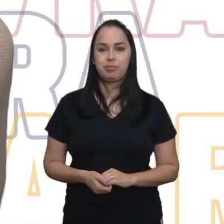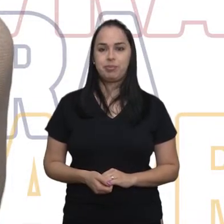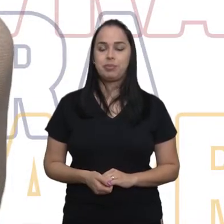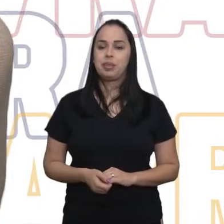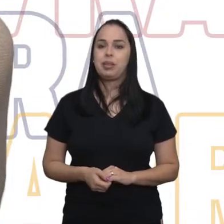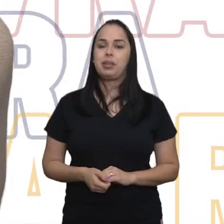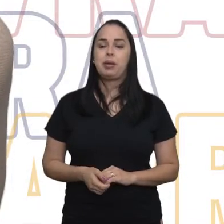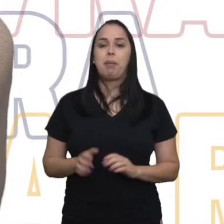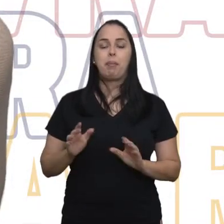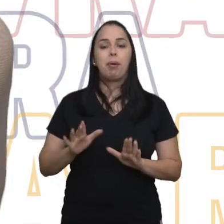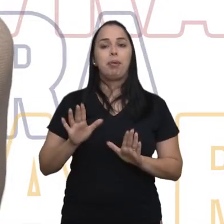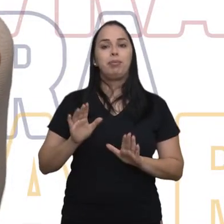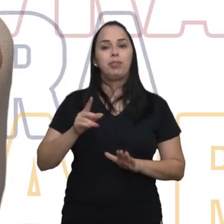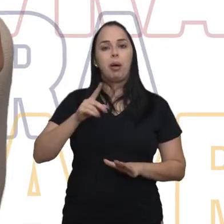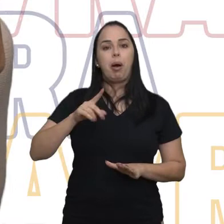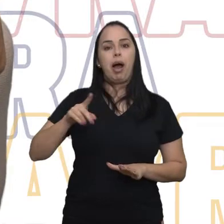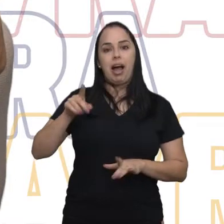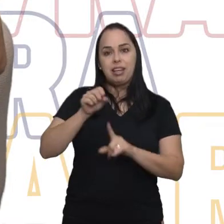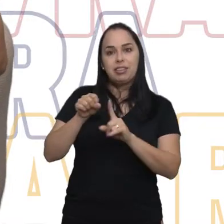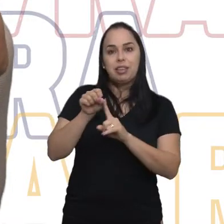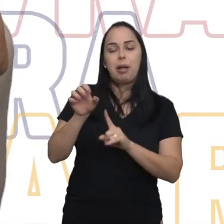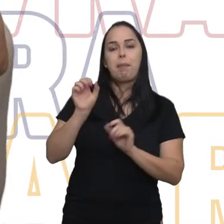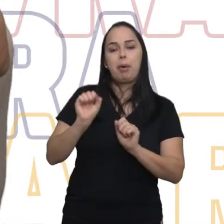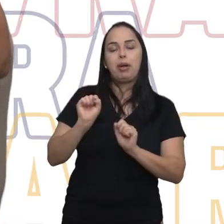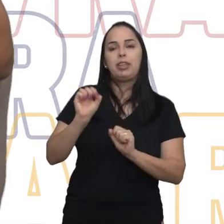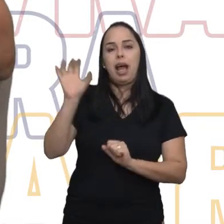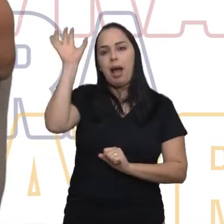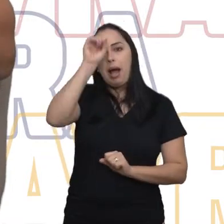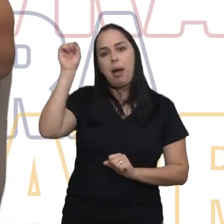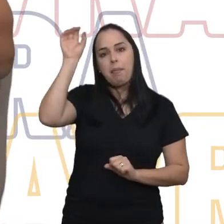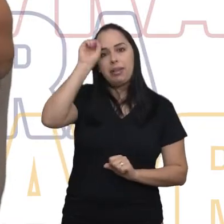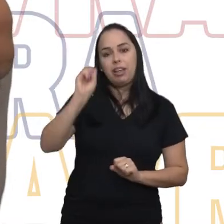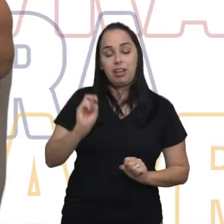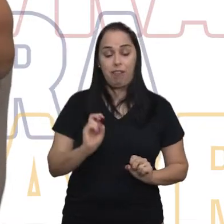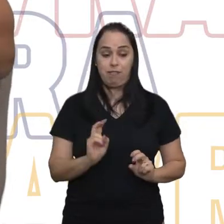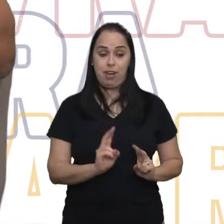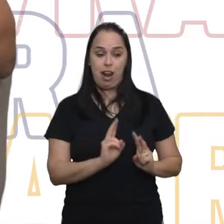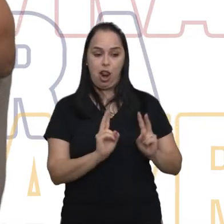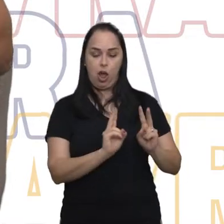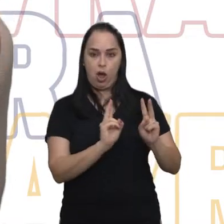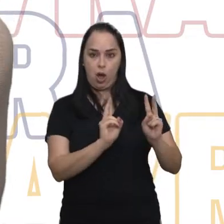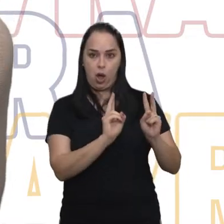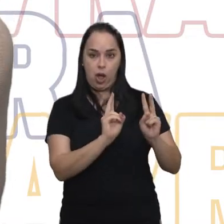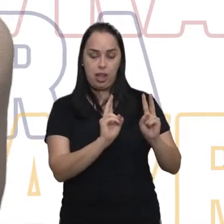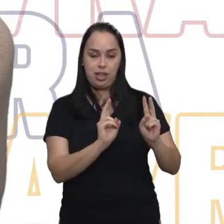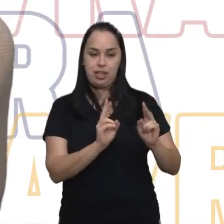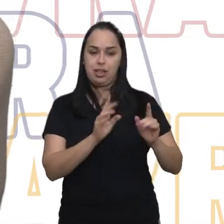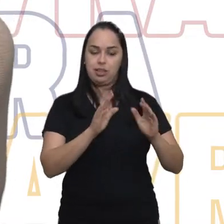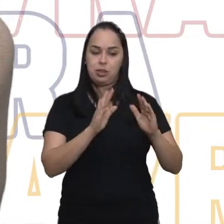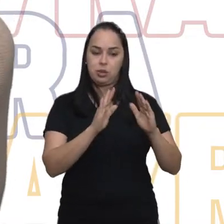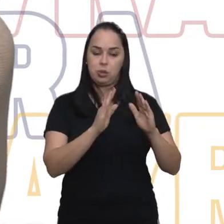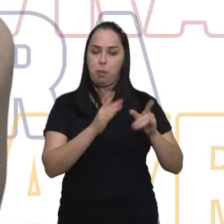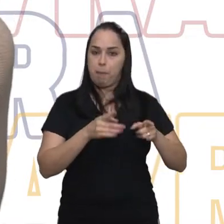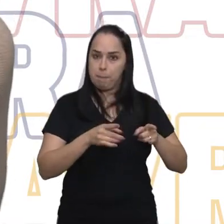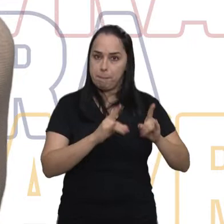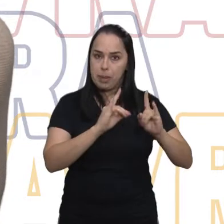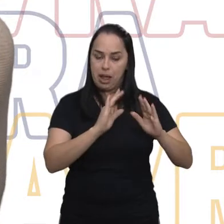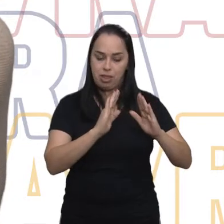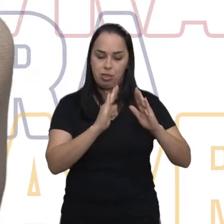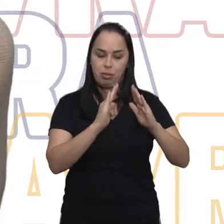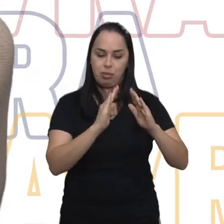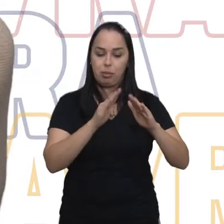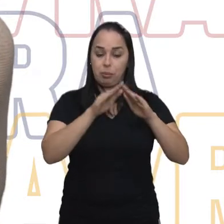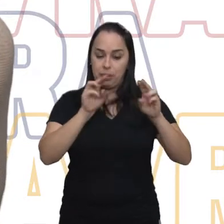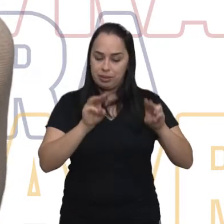Eles podem aprender desde a simples valorização daquela casa, não é? O museu em